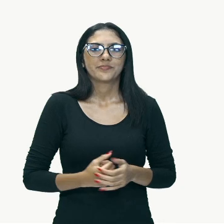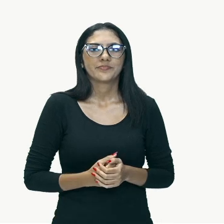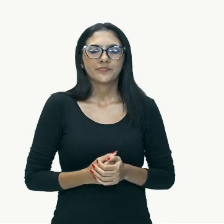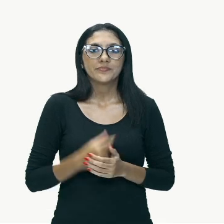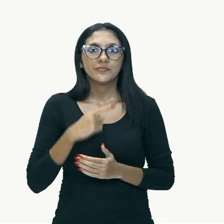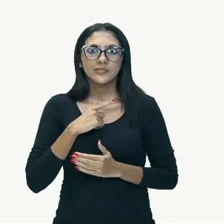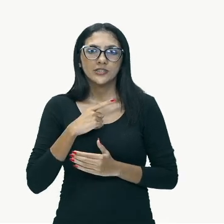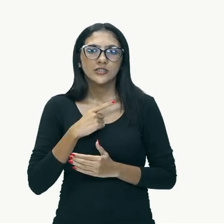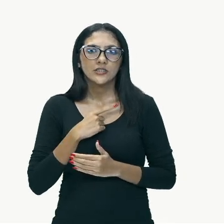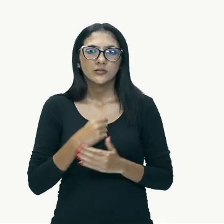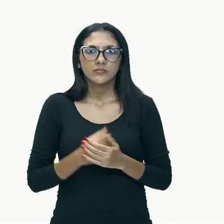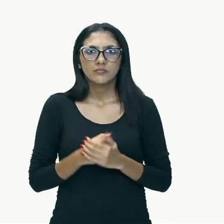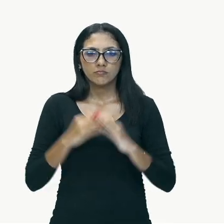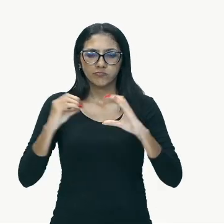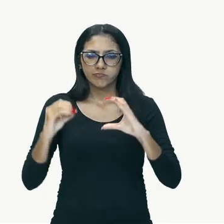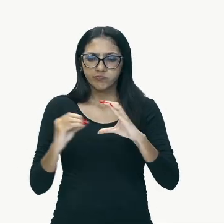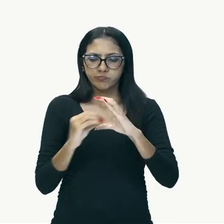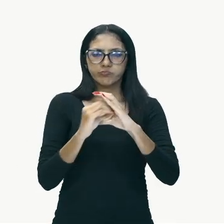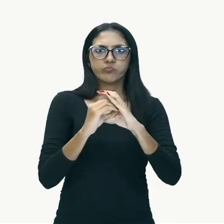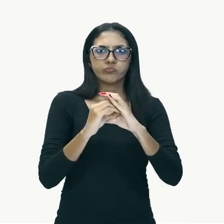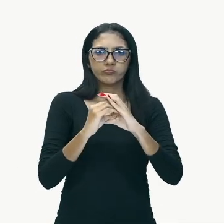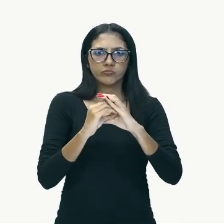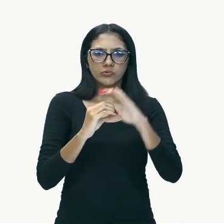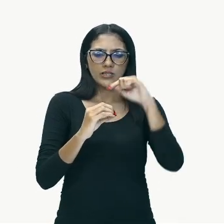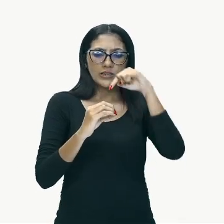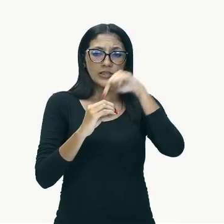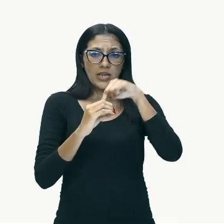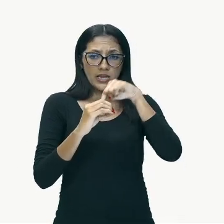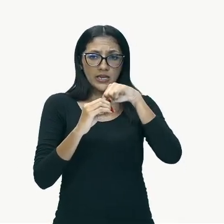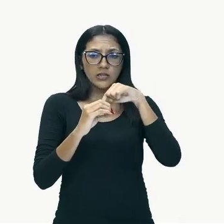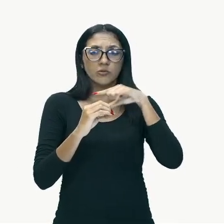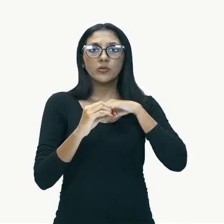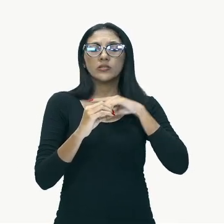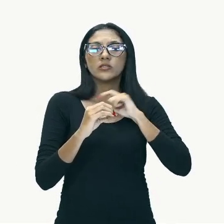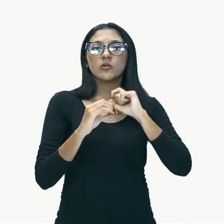com os prótons e os nêutrons